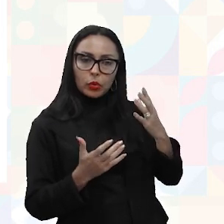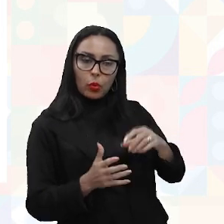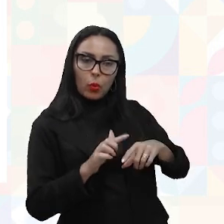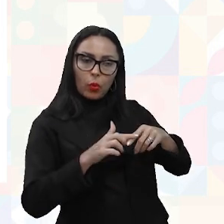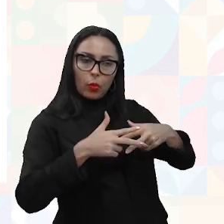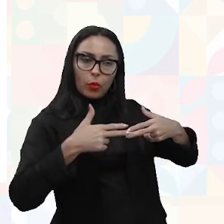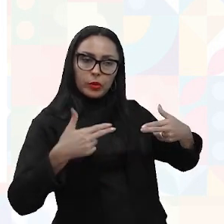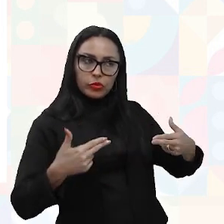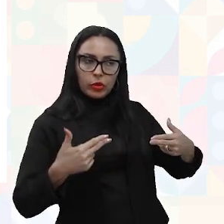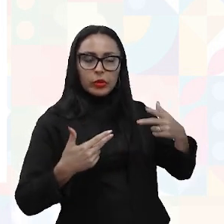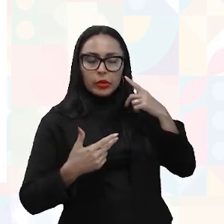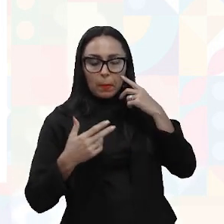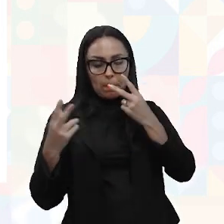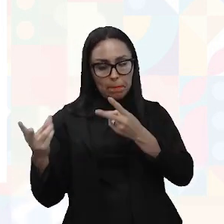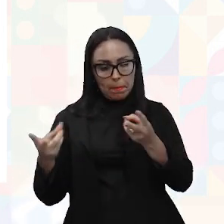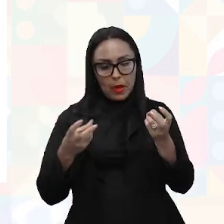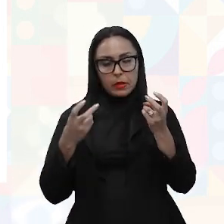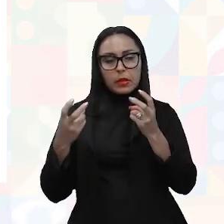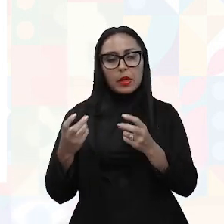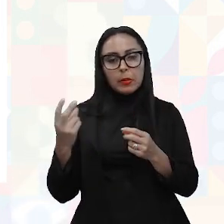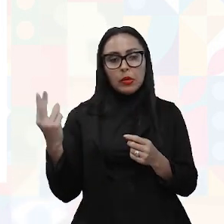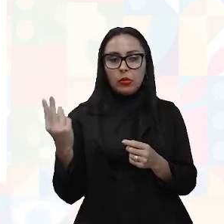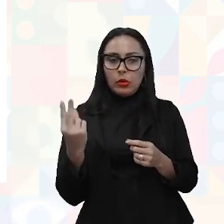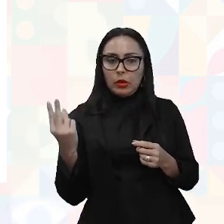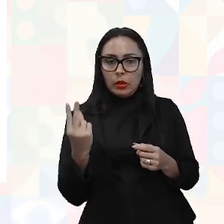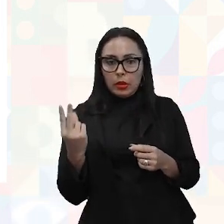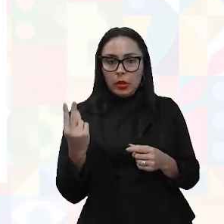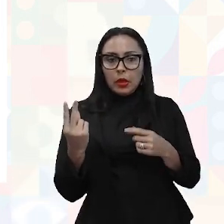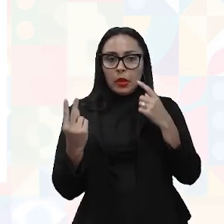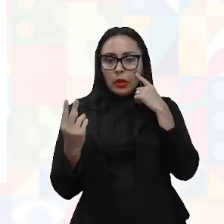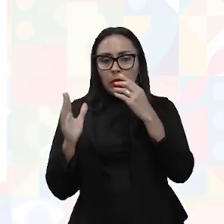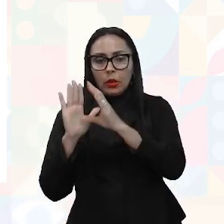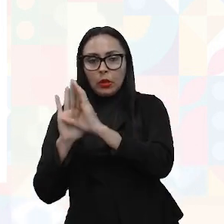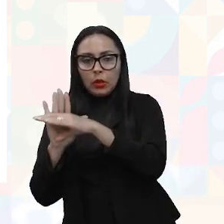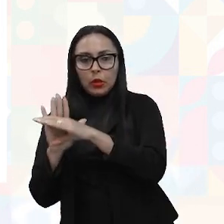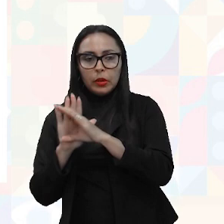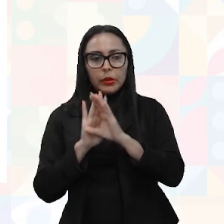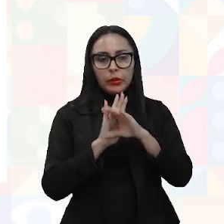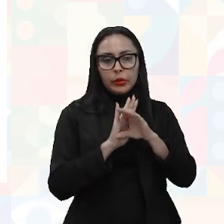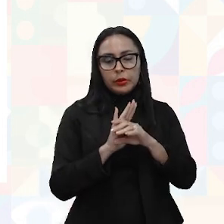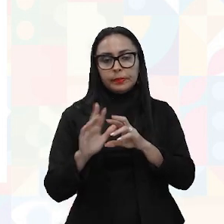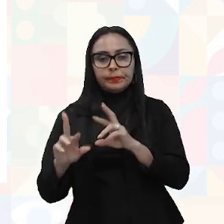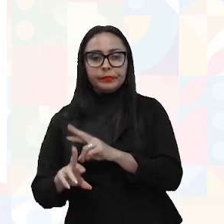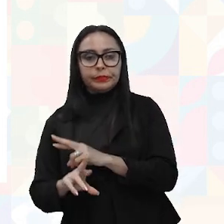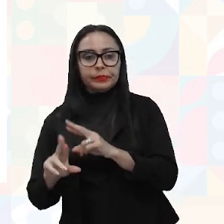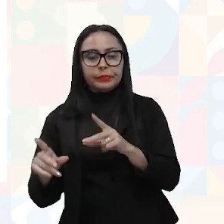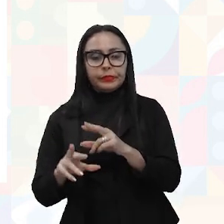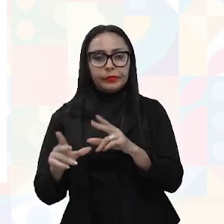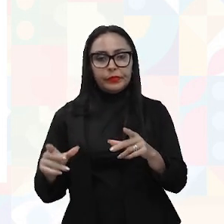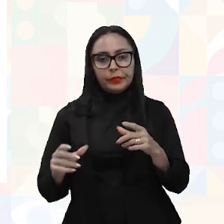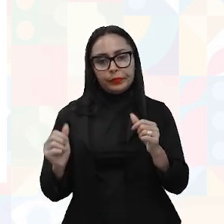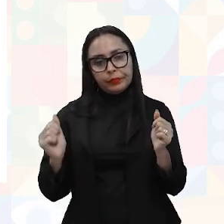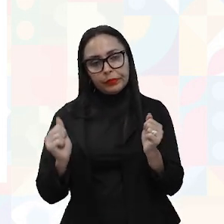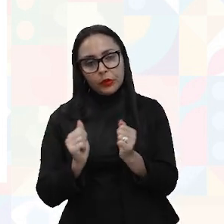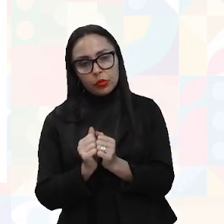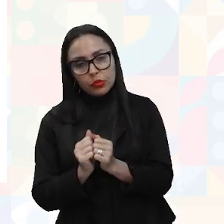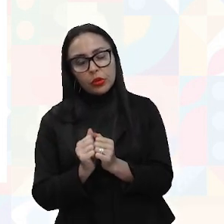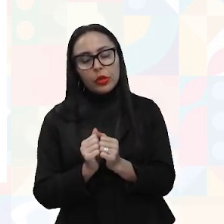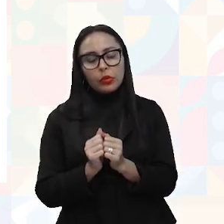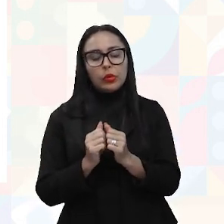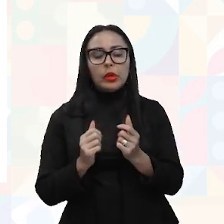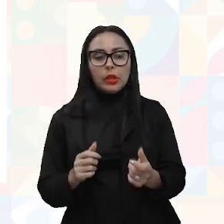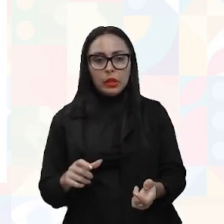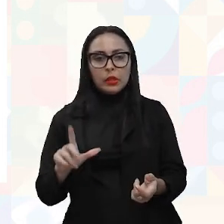jogo. Percebe que o jogo, brinquedo e brincadeira têm conceitos distintos. Todavia, estão imbricados estão juntos dentro do lúdico, do